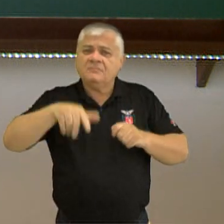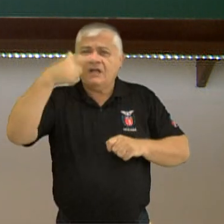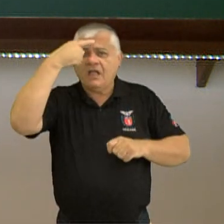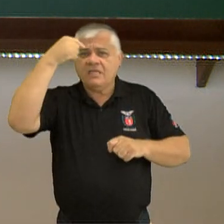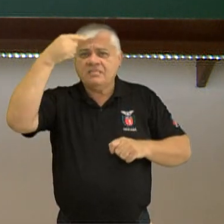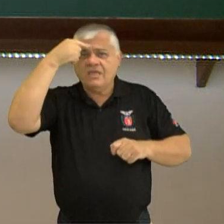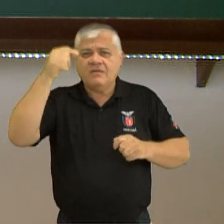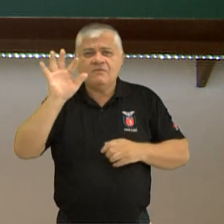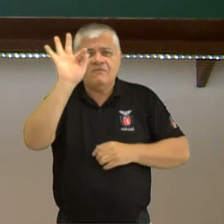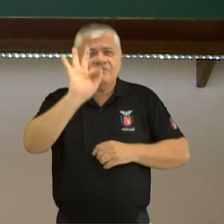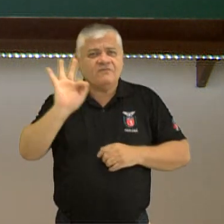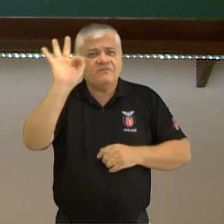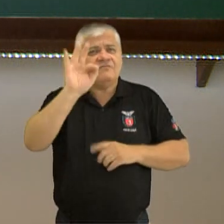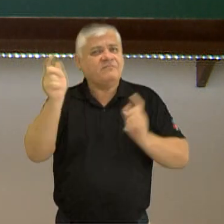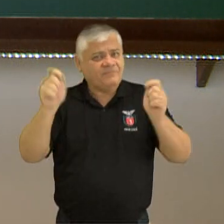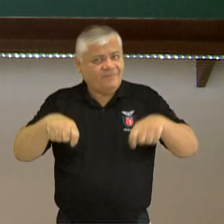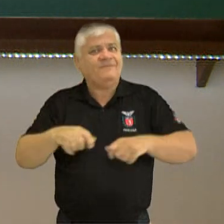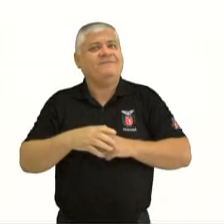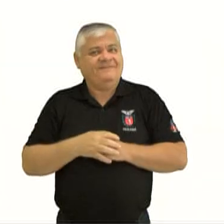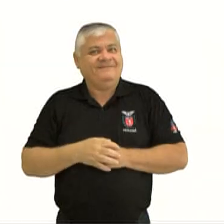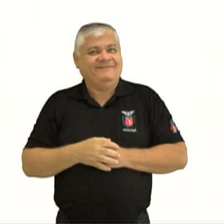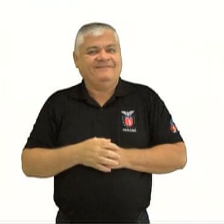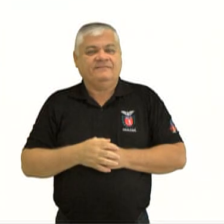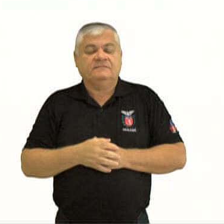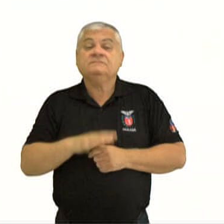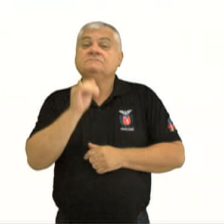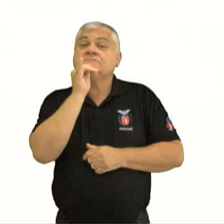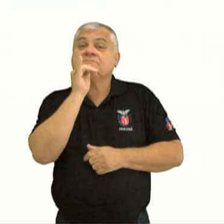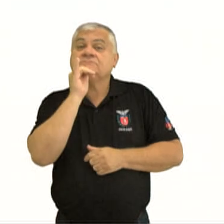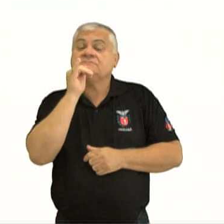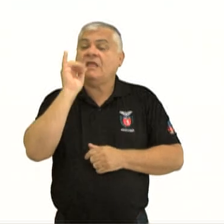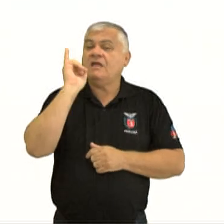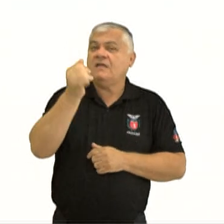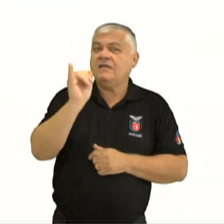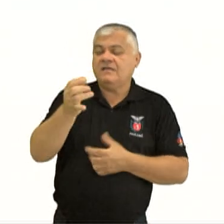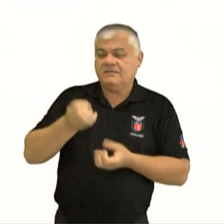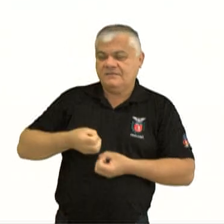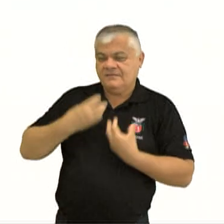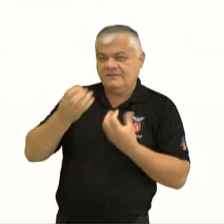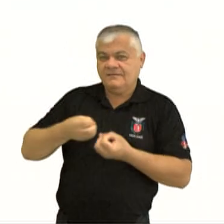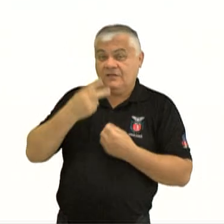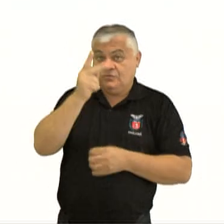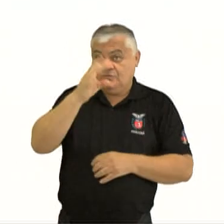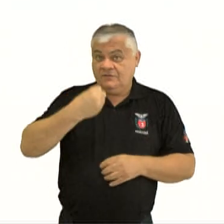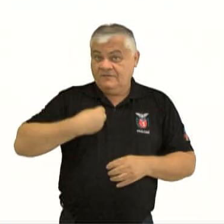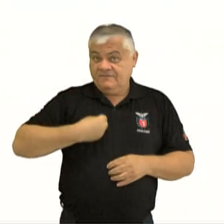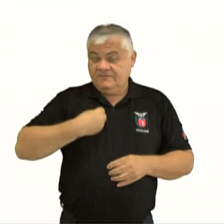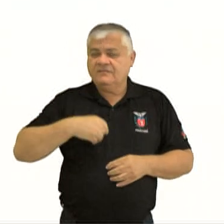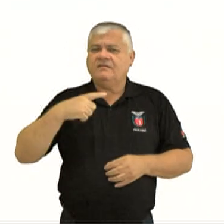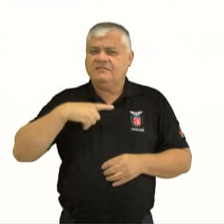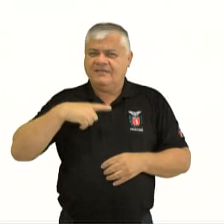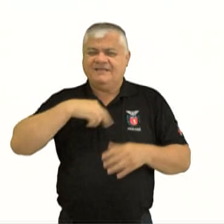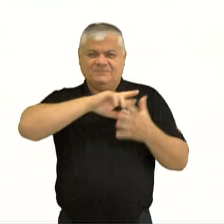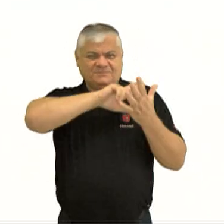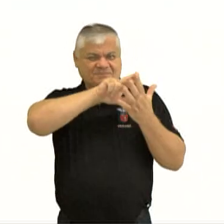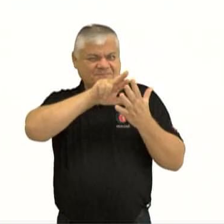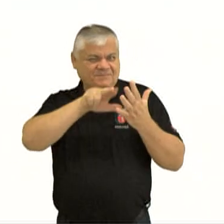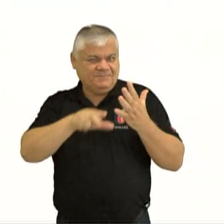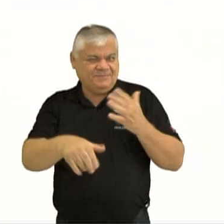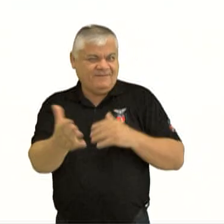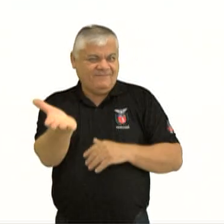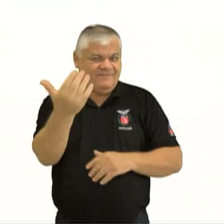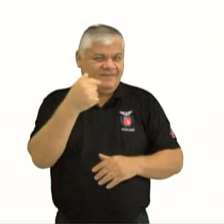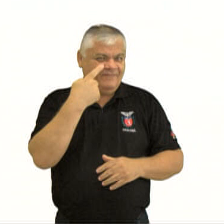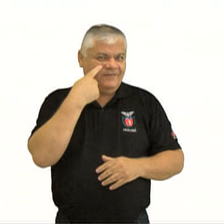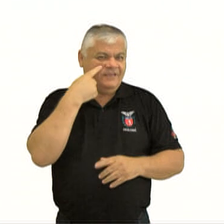dizem vocês, Exemplos de relatos de experiência vivida no cotidiano, nós temos alguns. Vamos acompanhar aqui